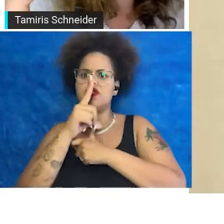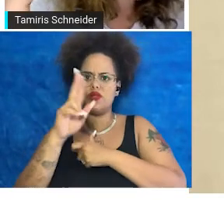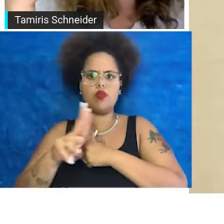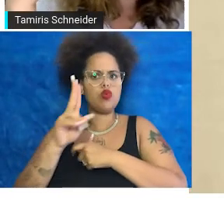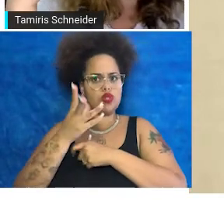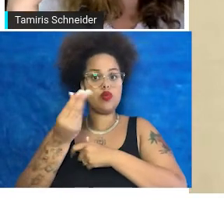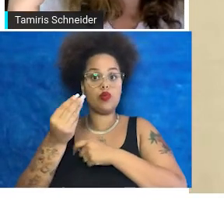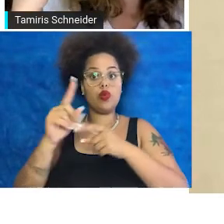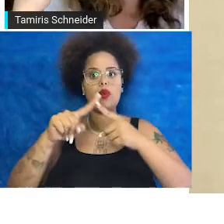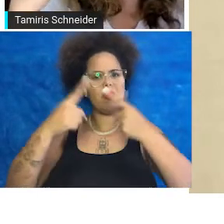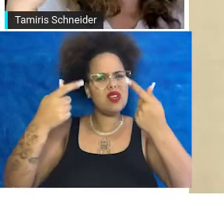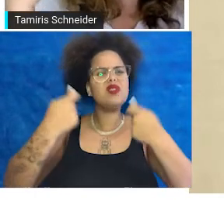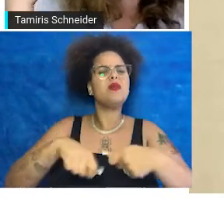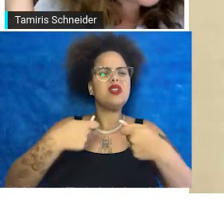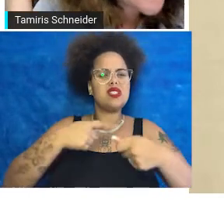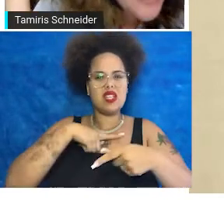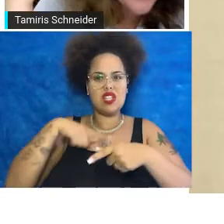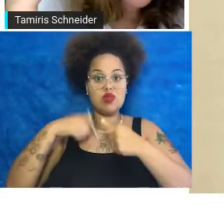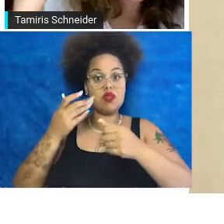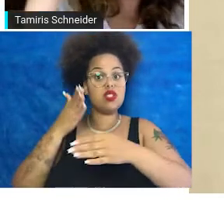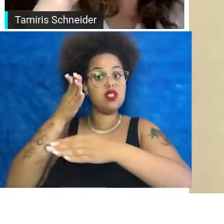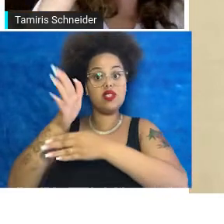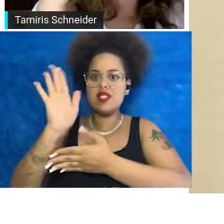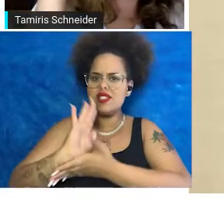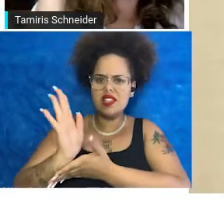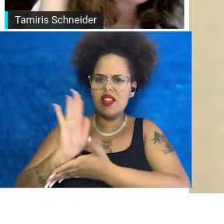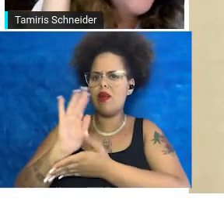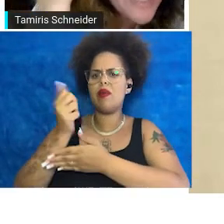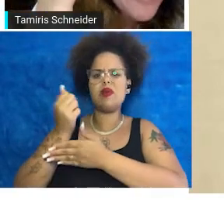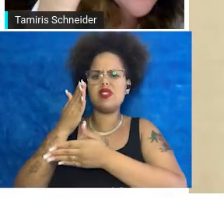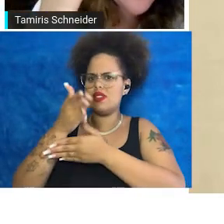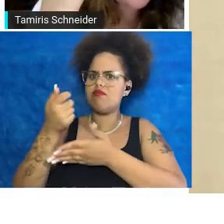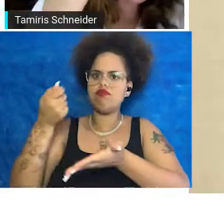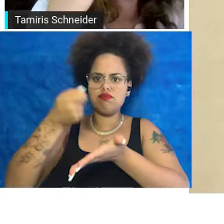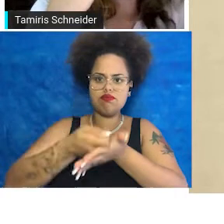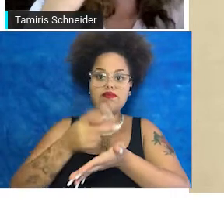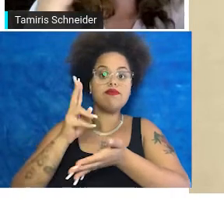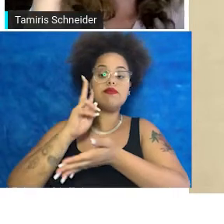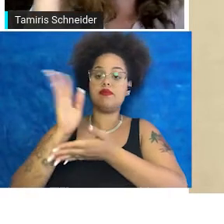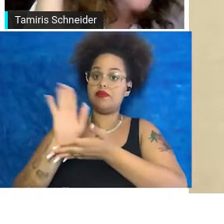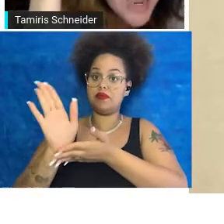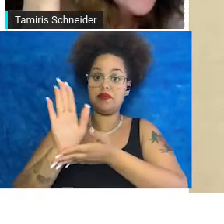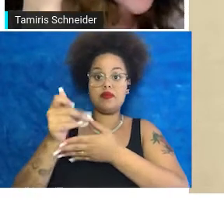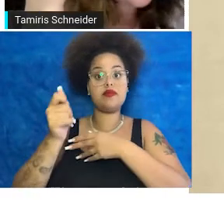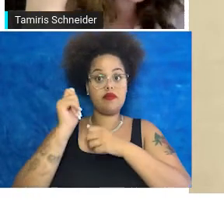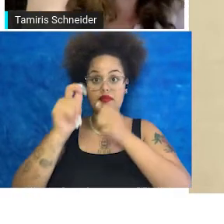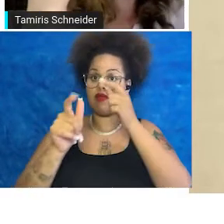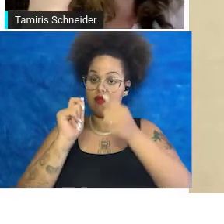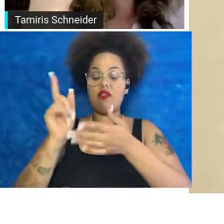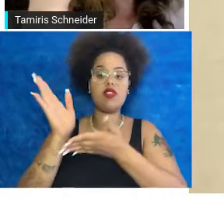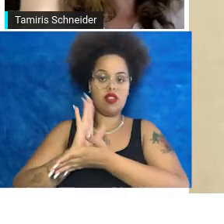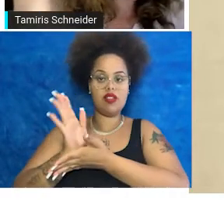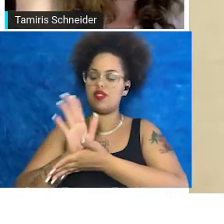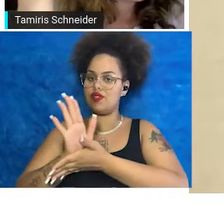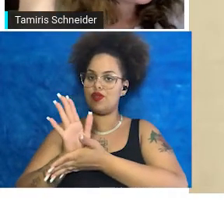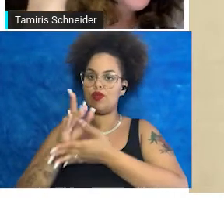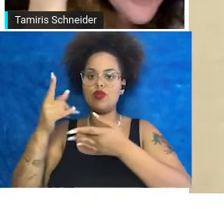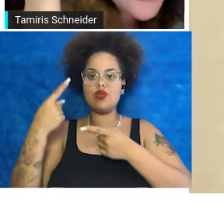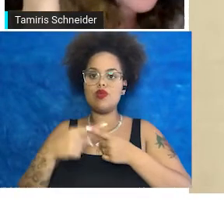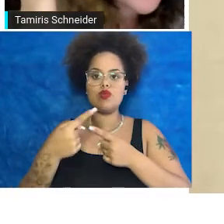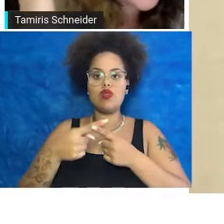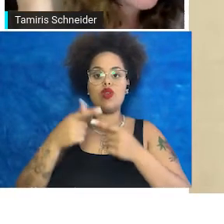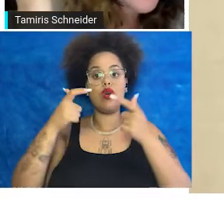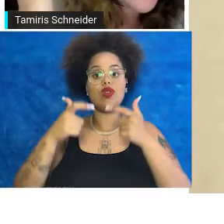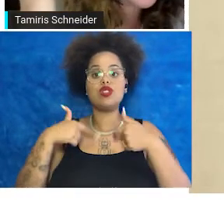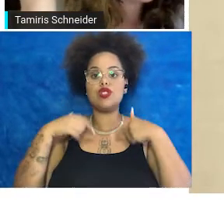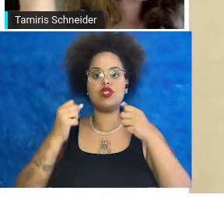mas que precisa disso. A gente tem que ir no cinema, a gente tem que pagar para ver esses filmes, a gente tem que financiar esses filmes, né? Porque é onde a